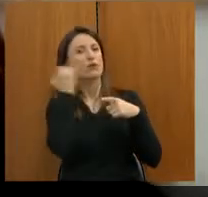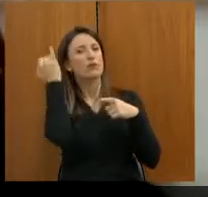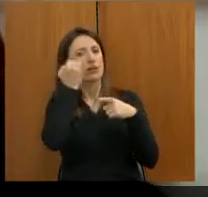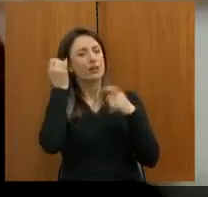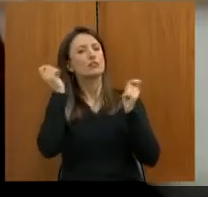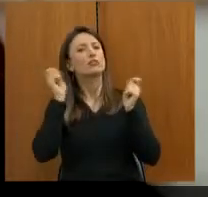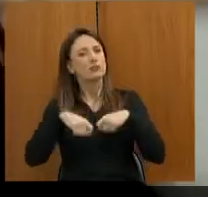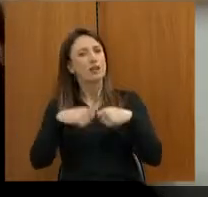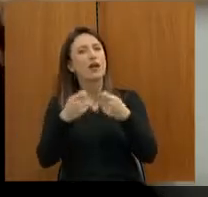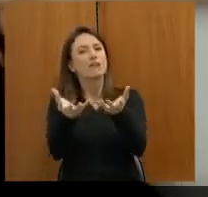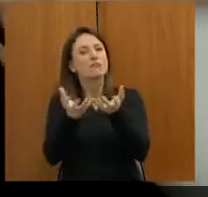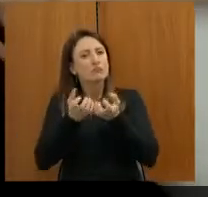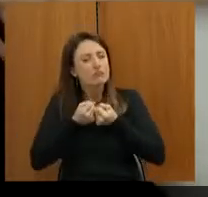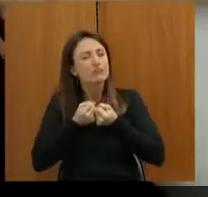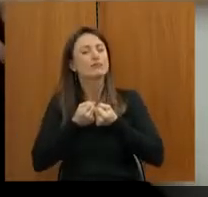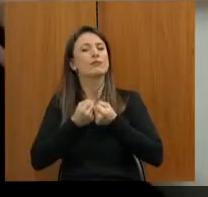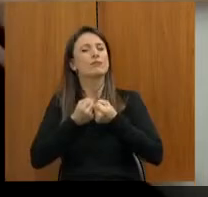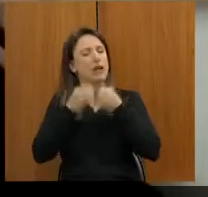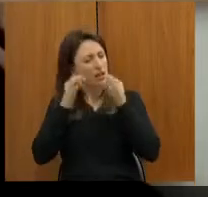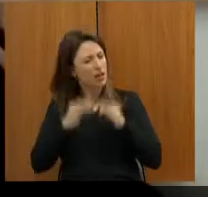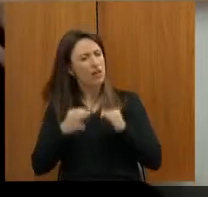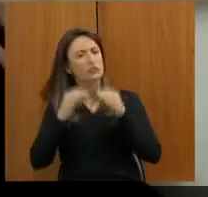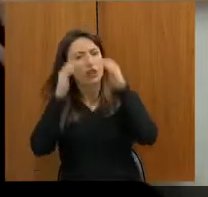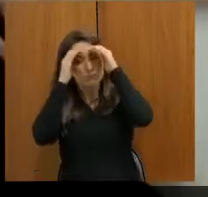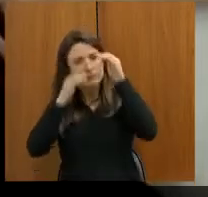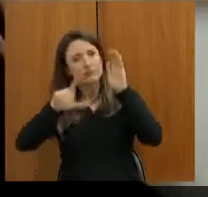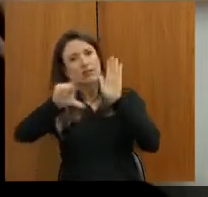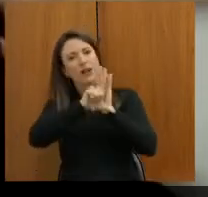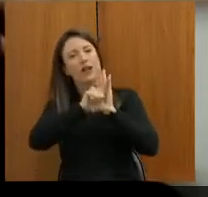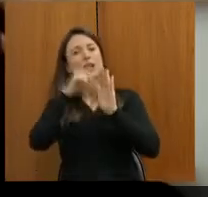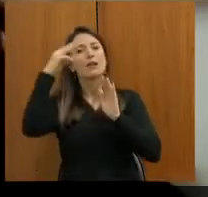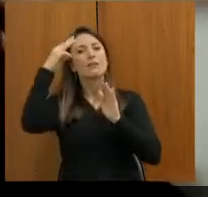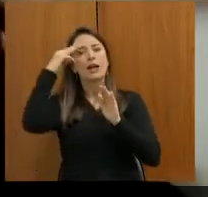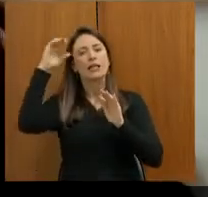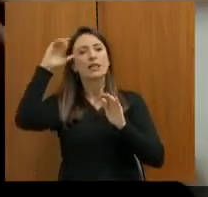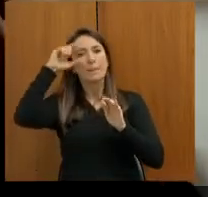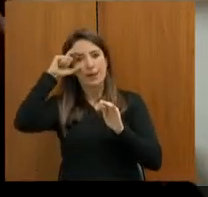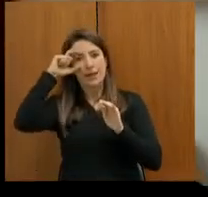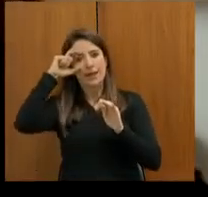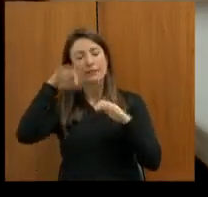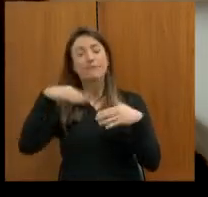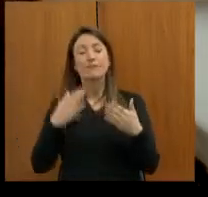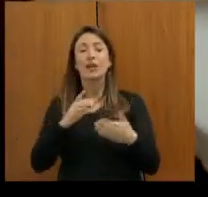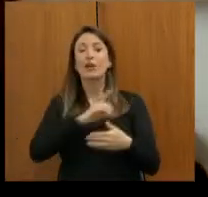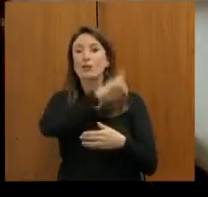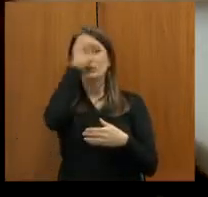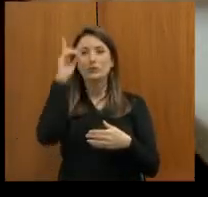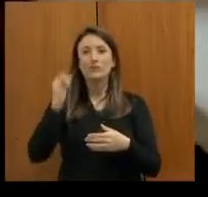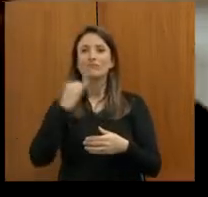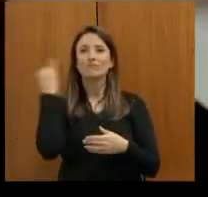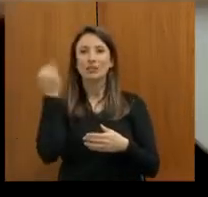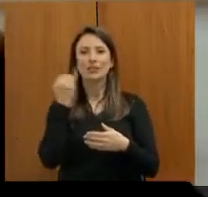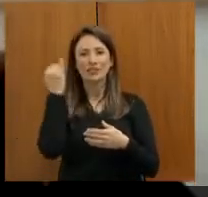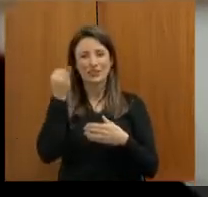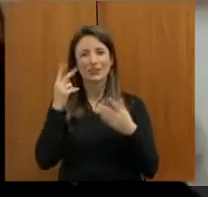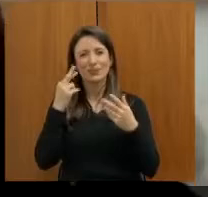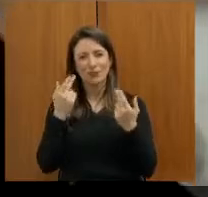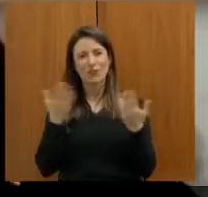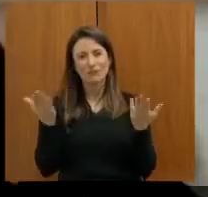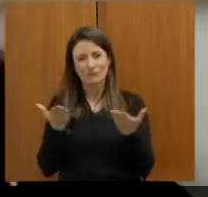à Lei Maria da Penha EA importante em dias como esses nós estejamos firmes de